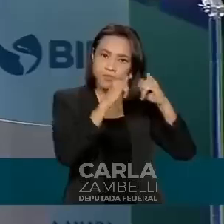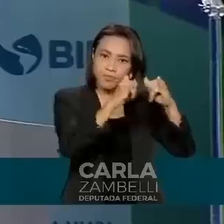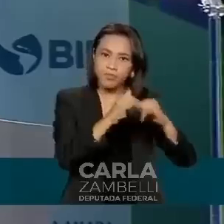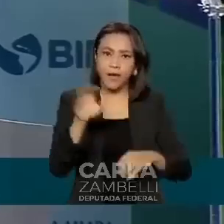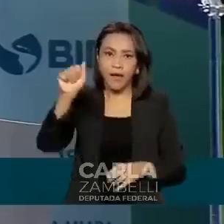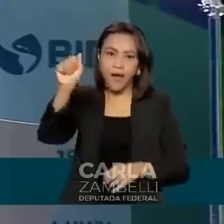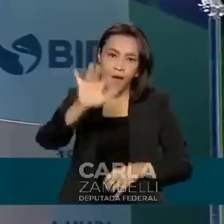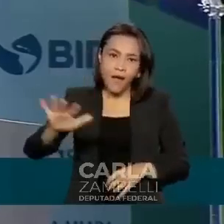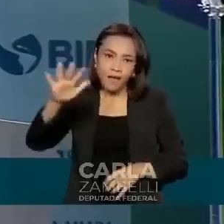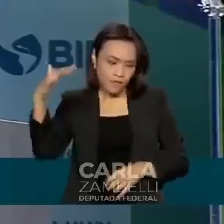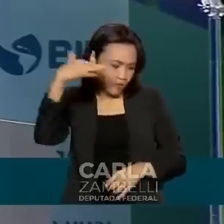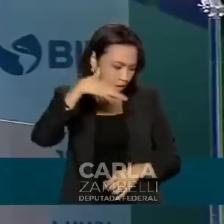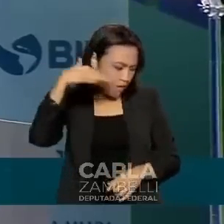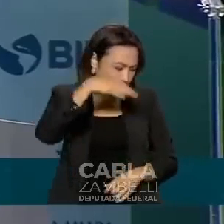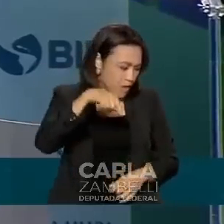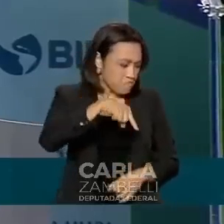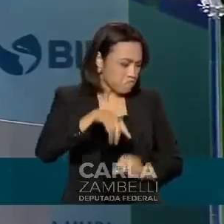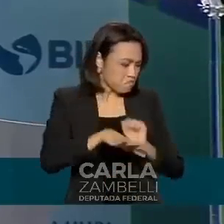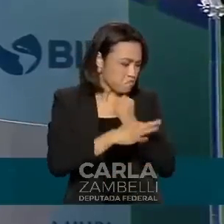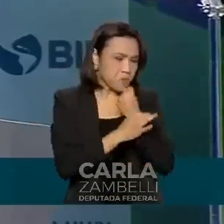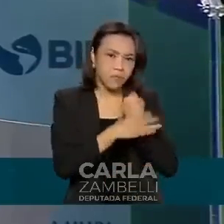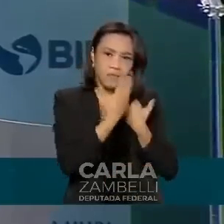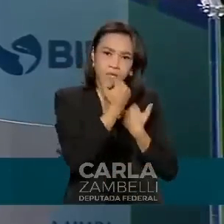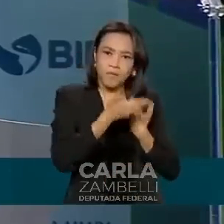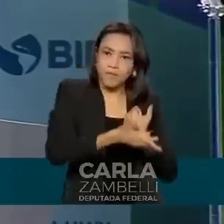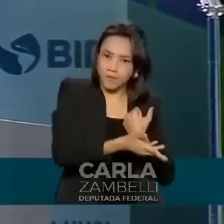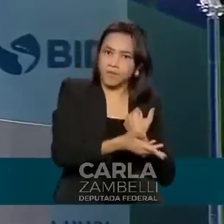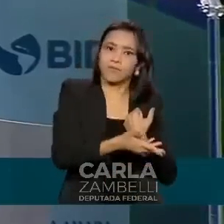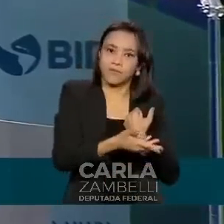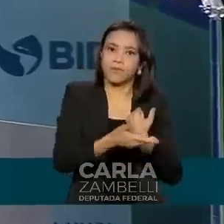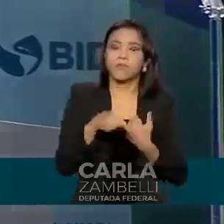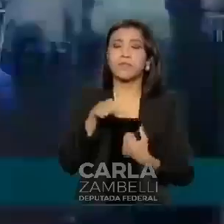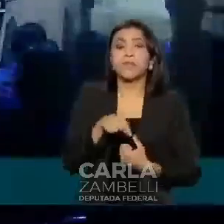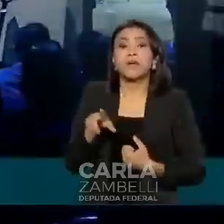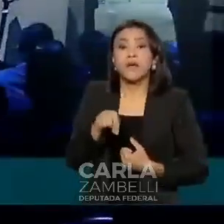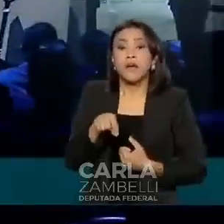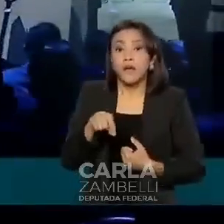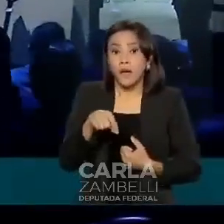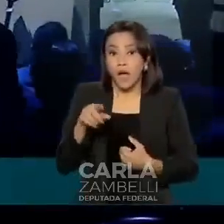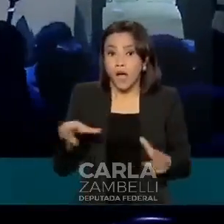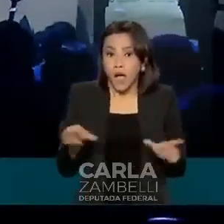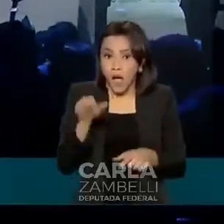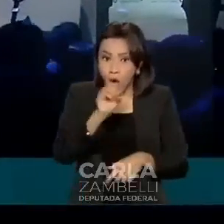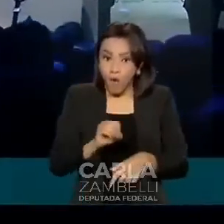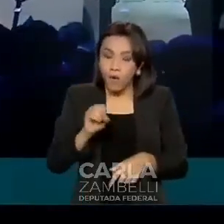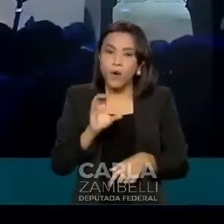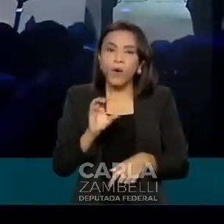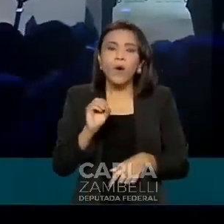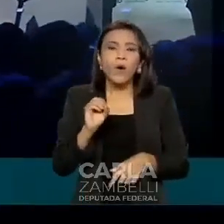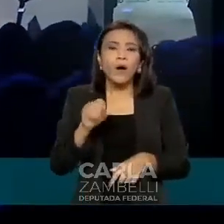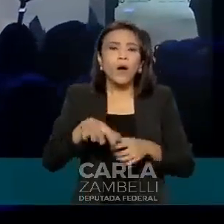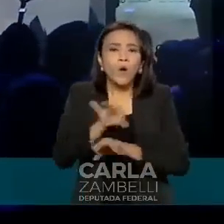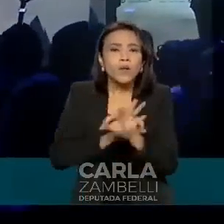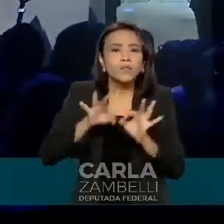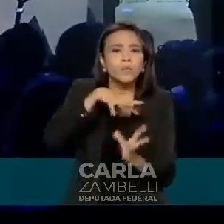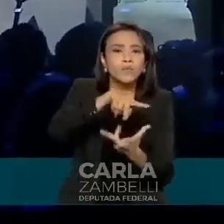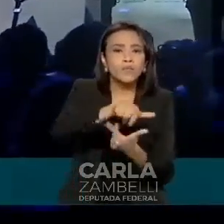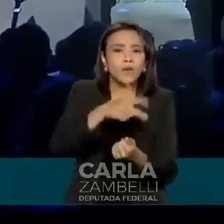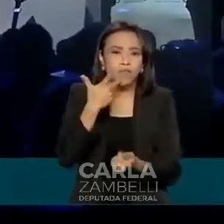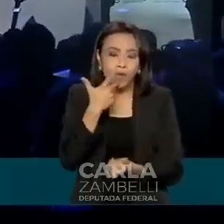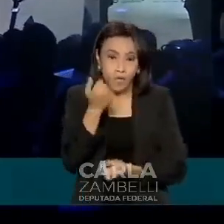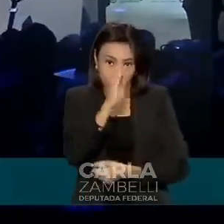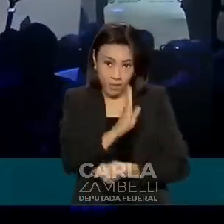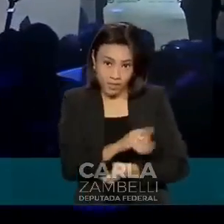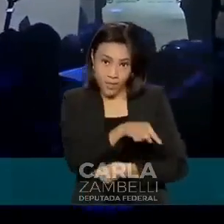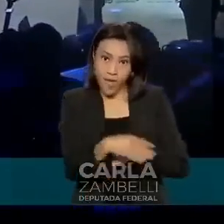Yasmim Olha que o Brasil como segurança alimentar Organização Mundial do Comércio diz que o Brasil é a reserva alimentar do